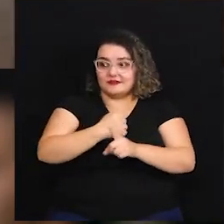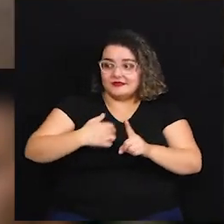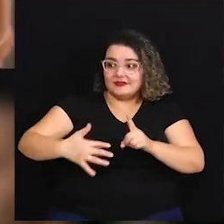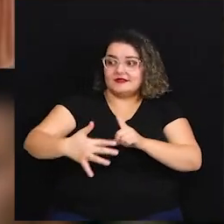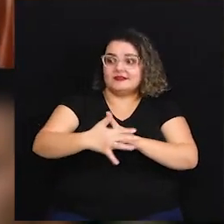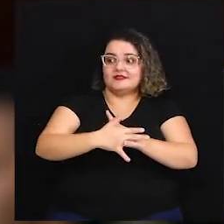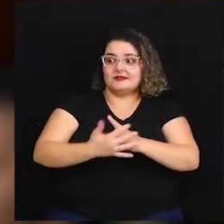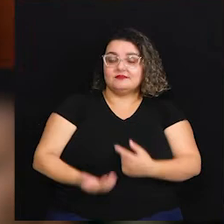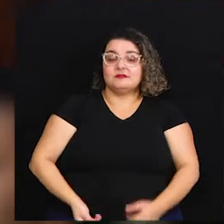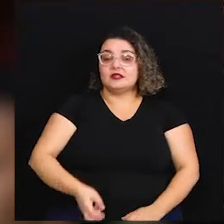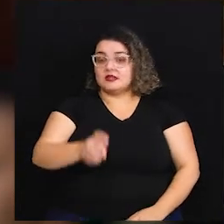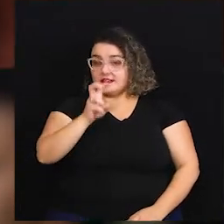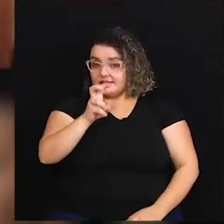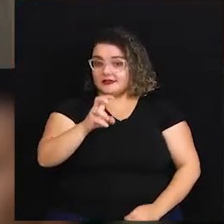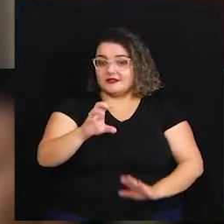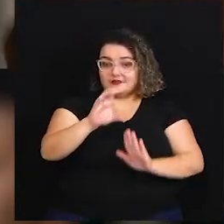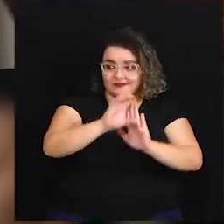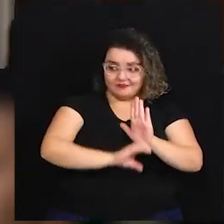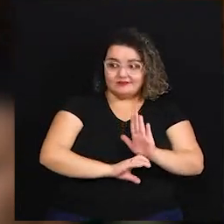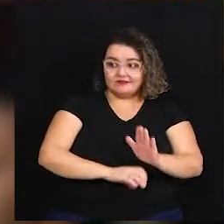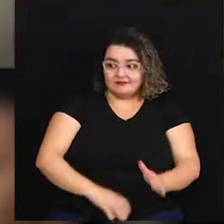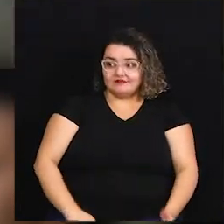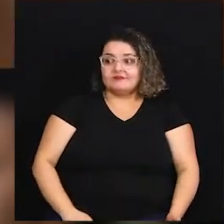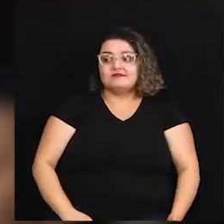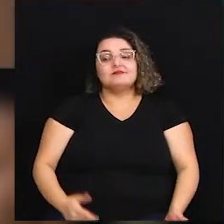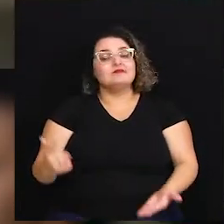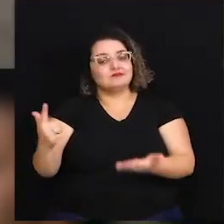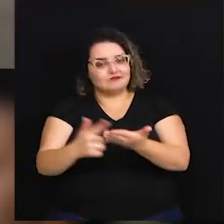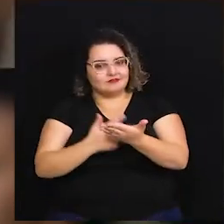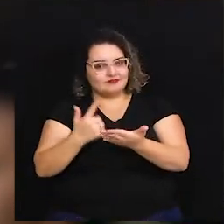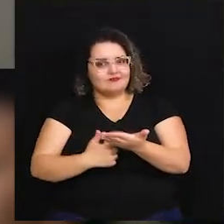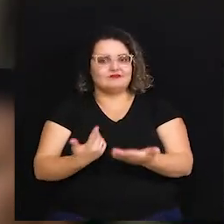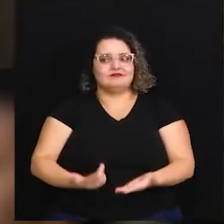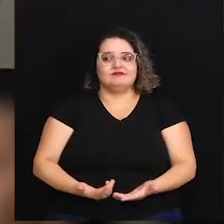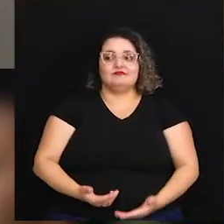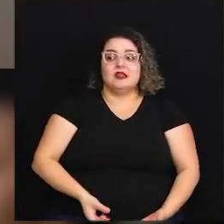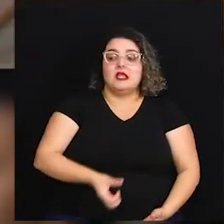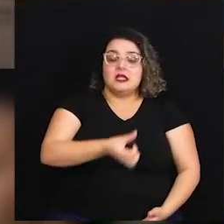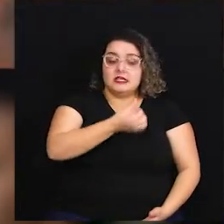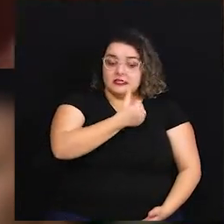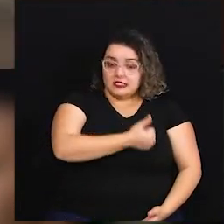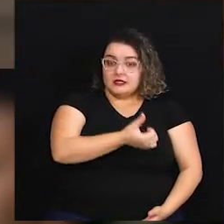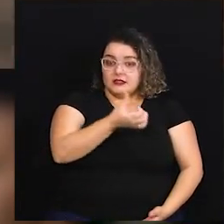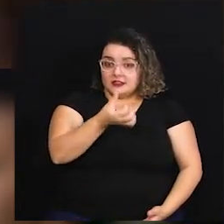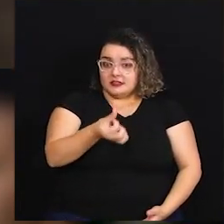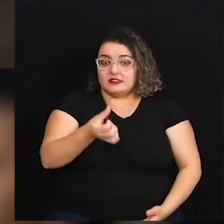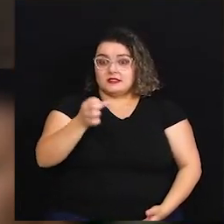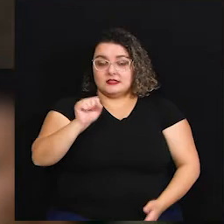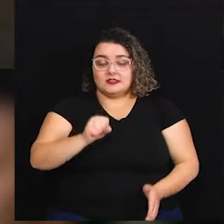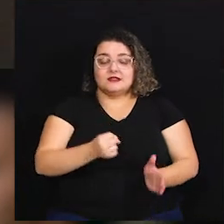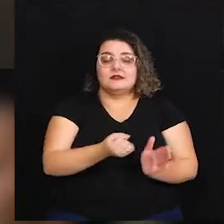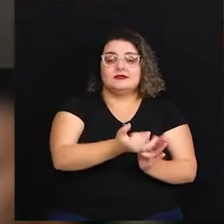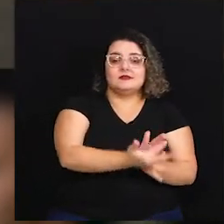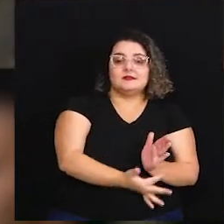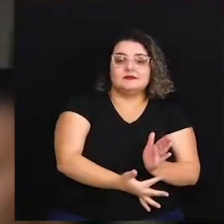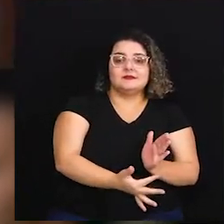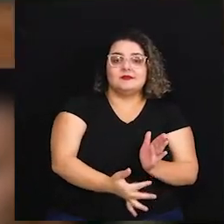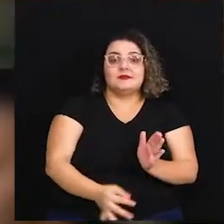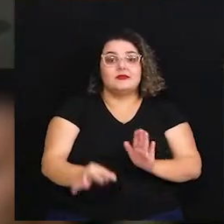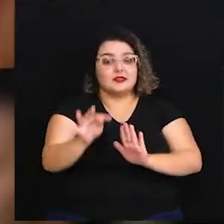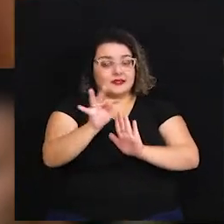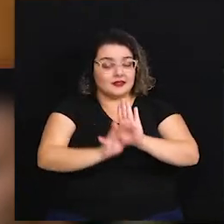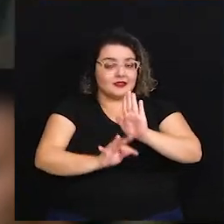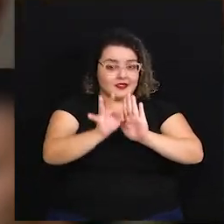sociedade. Dividido em 5 capítulos, a obra mostra, ao longo de 168 páginas e textos em